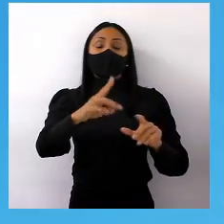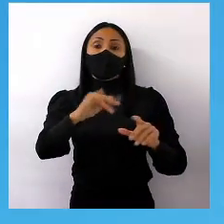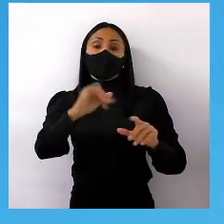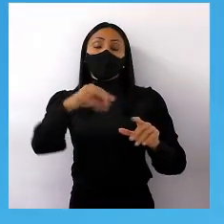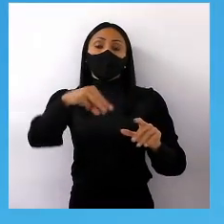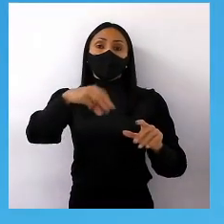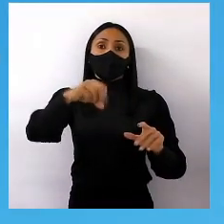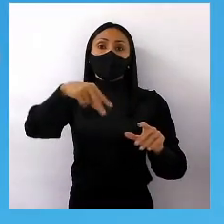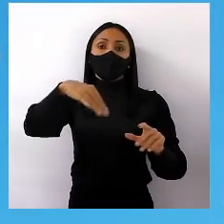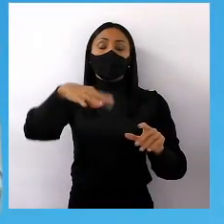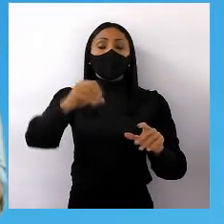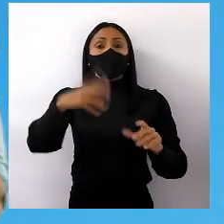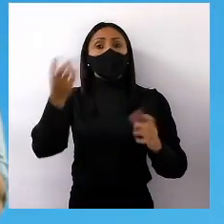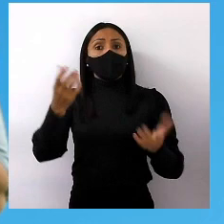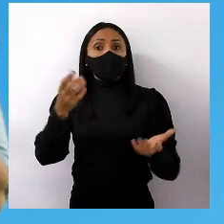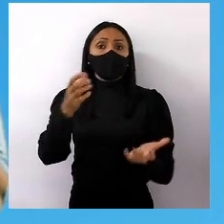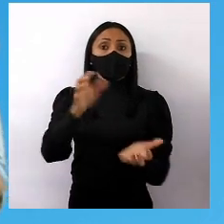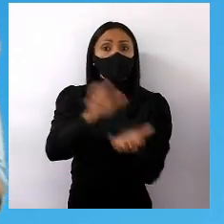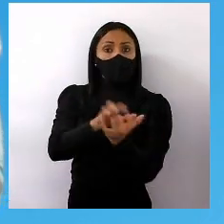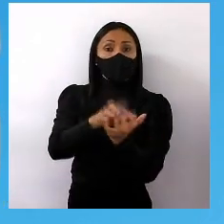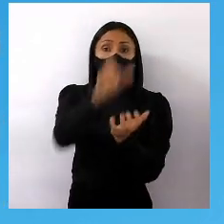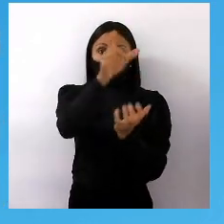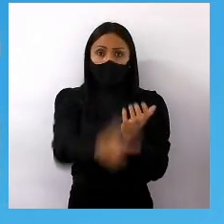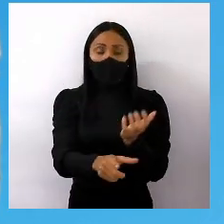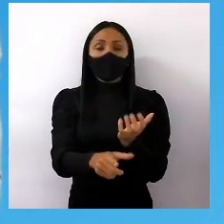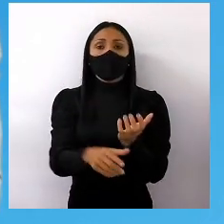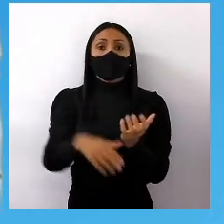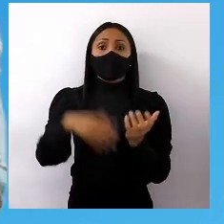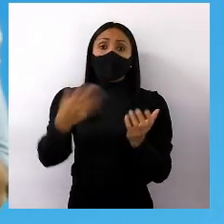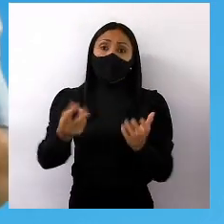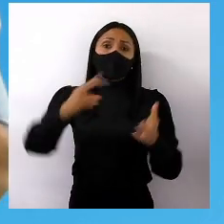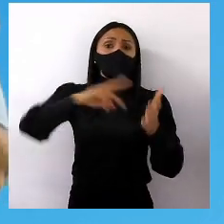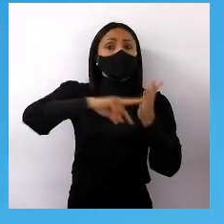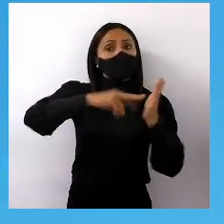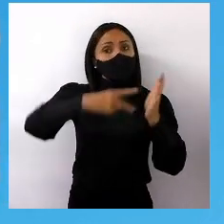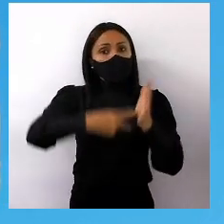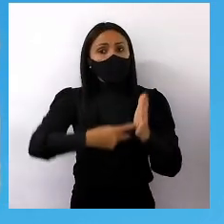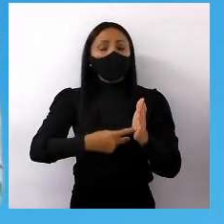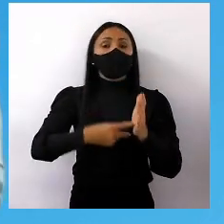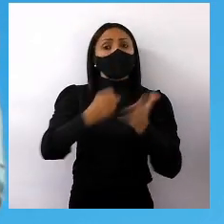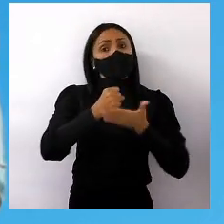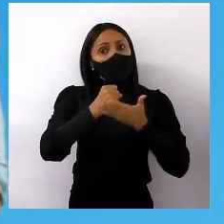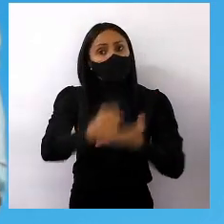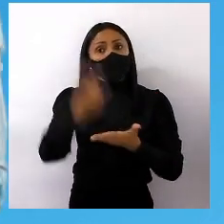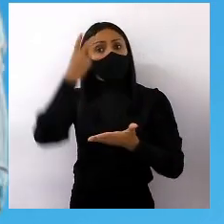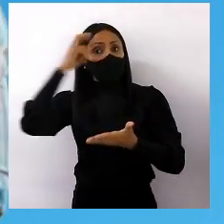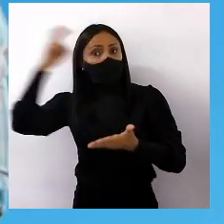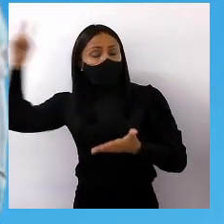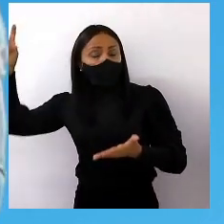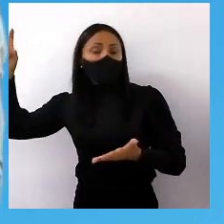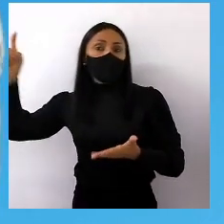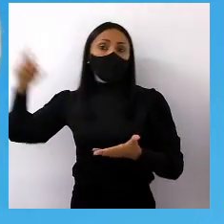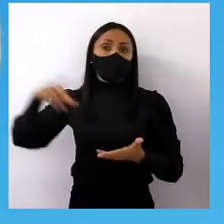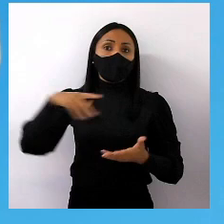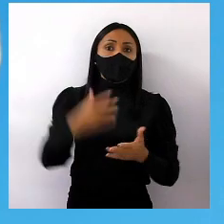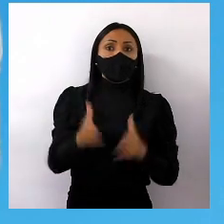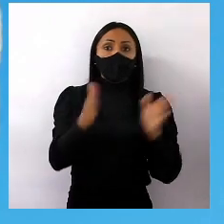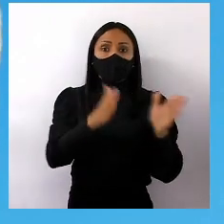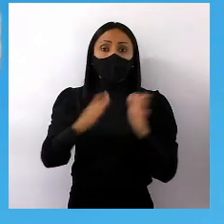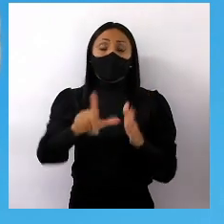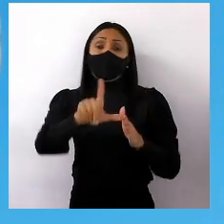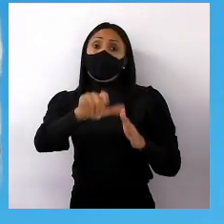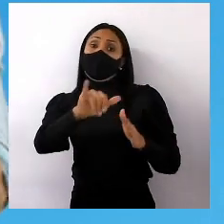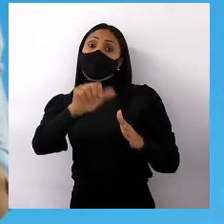aos pernambucanos que têm uma atuação significativa na cultura, que contribuem para a sua cultura. Uma delas, por exemplo, é a Lia de Itamaracá, que